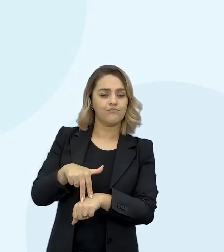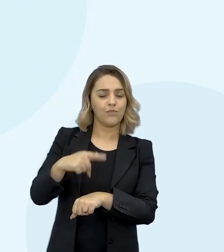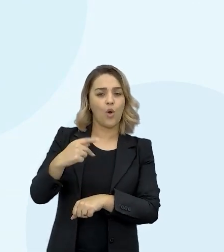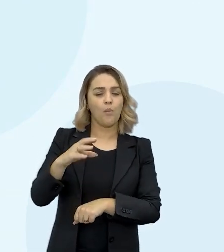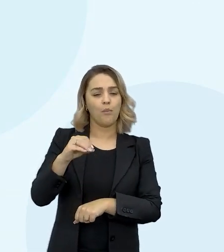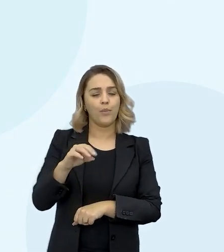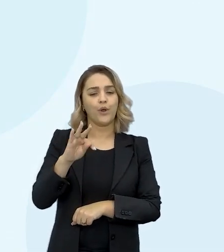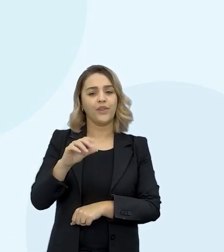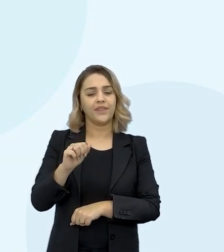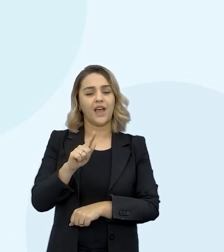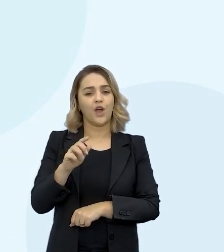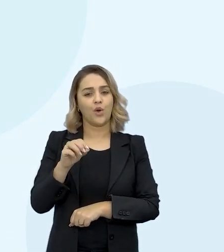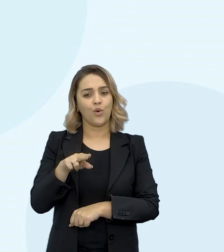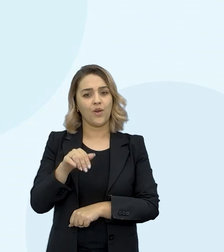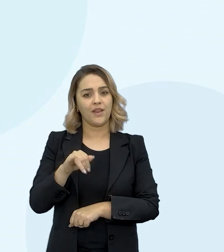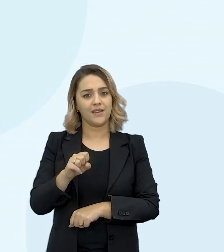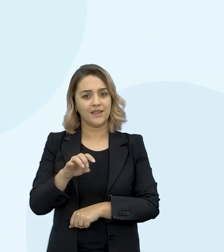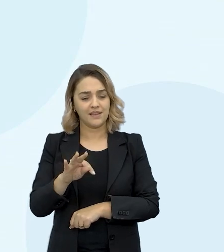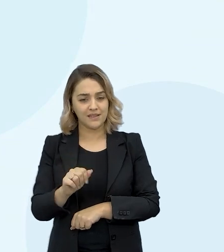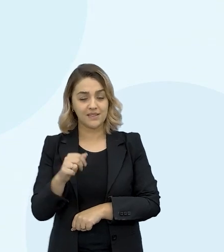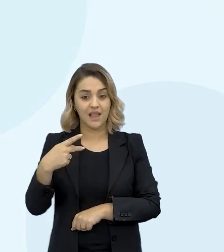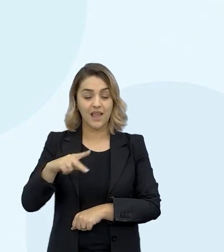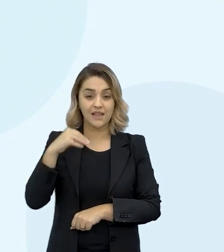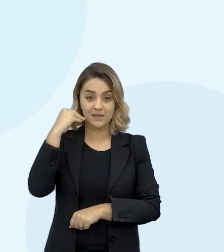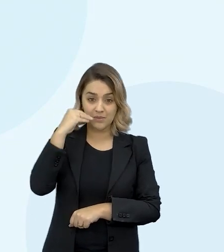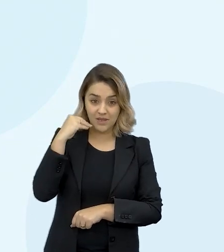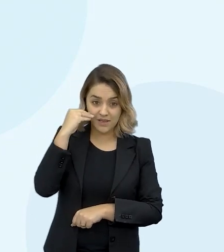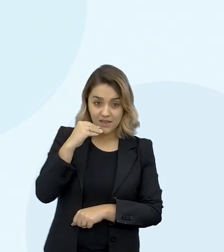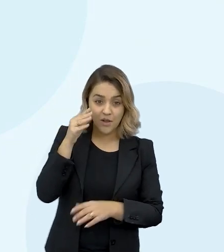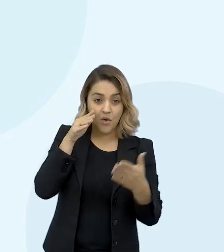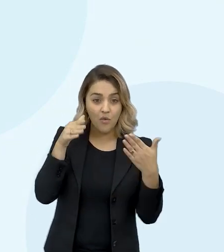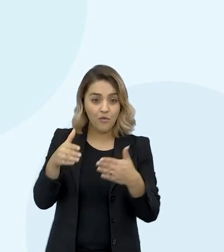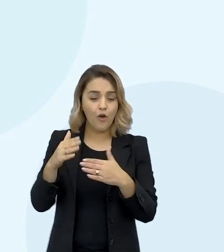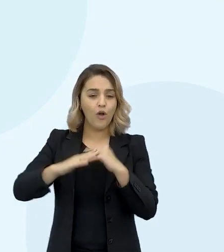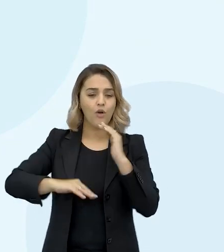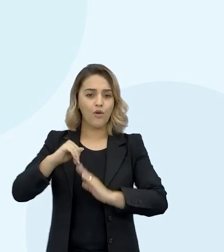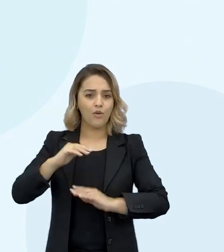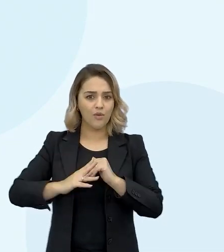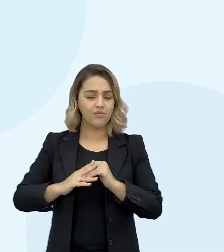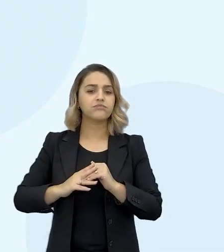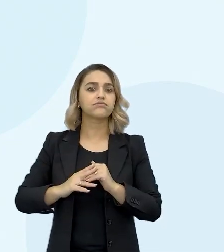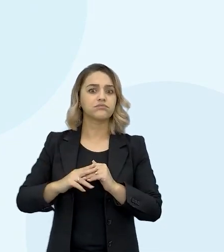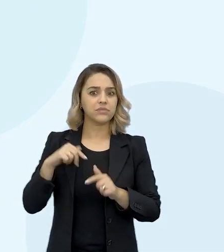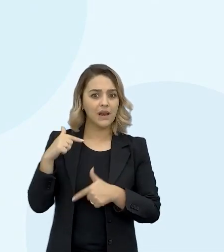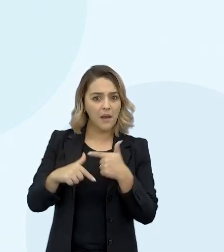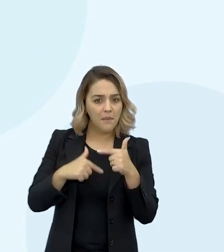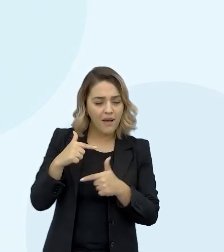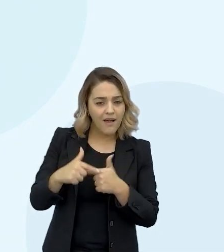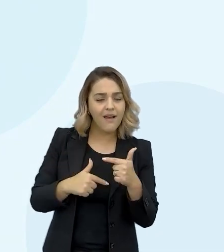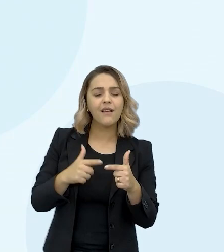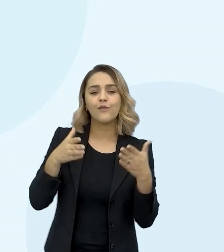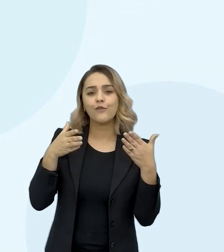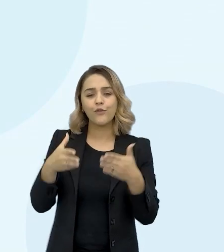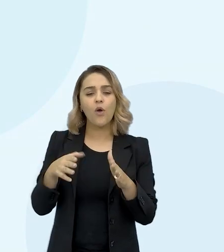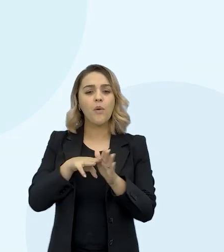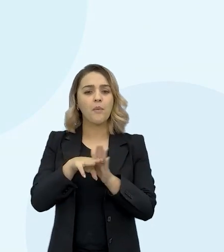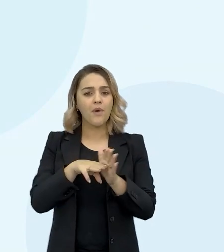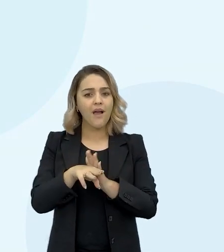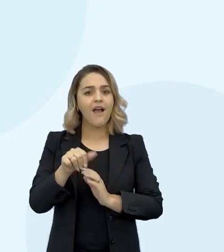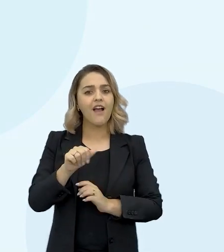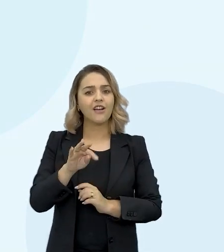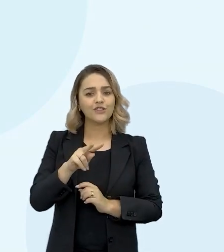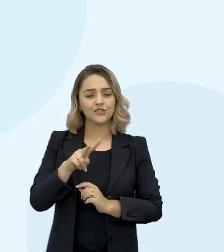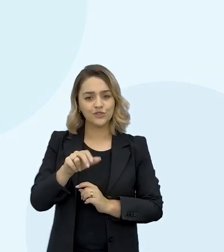O envolvimento direto, a experimentação com foco na mão na massa, isso é muito focado nas metodologias